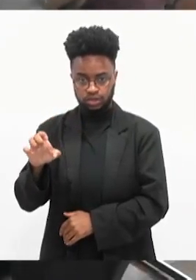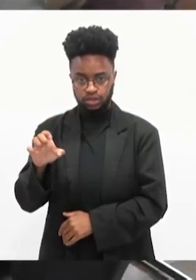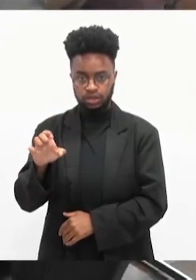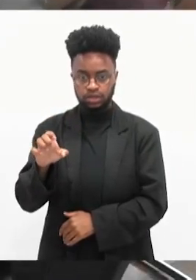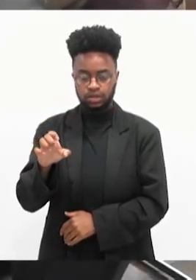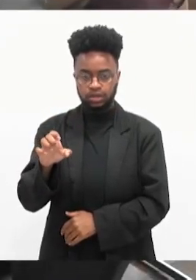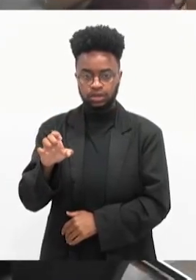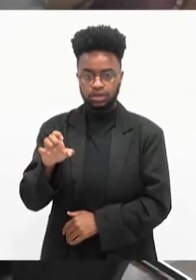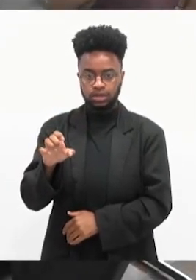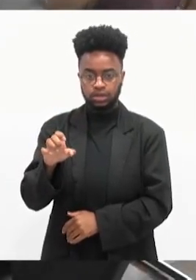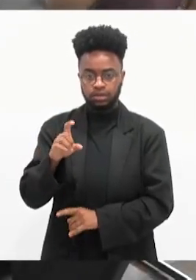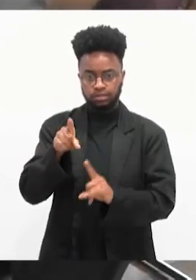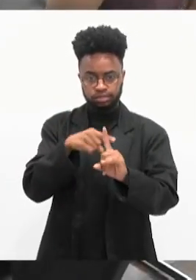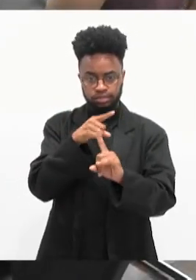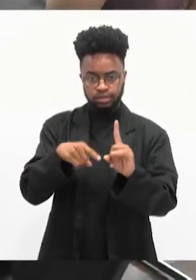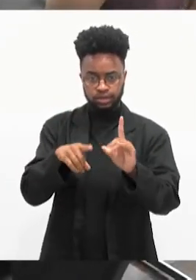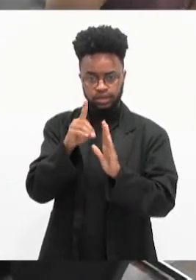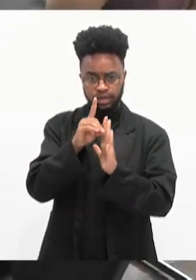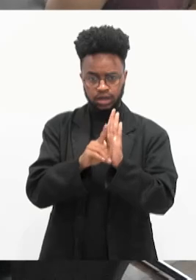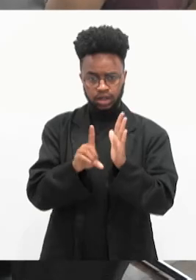ele revoga o decreto-lei?